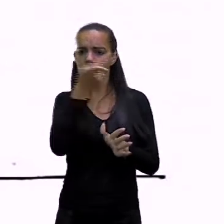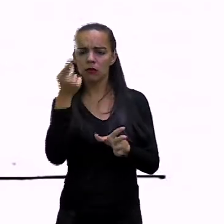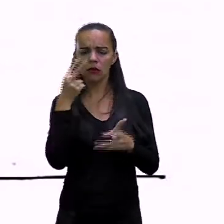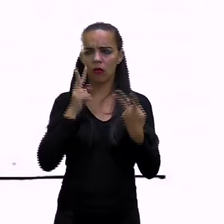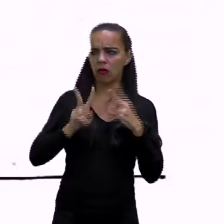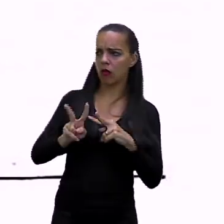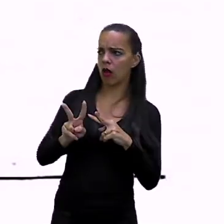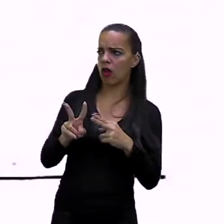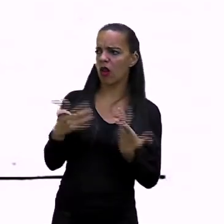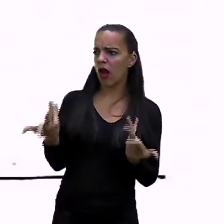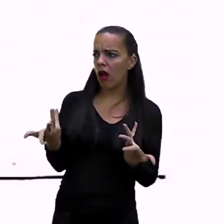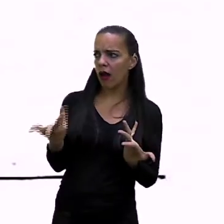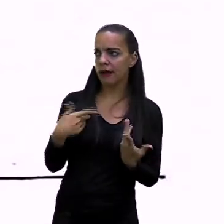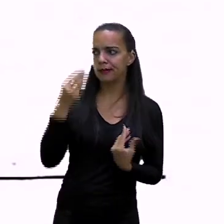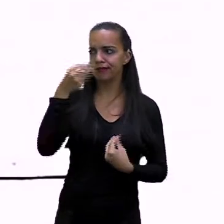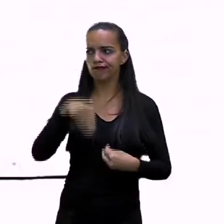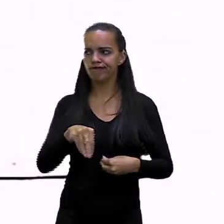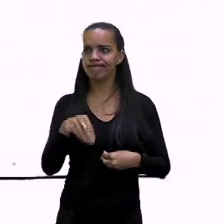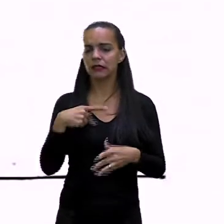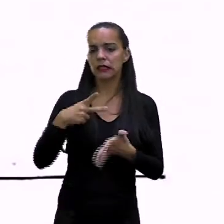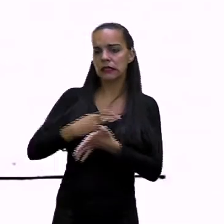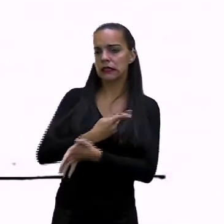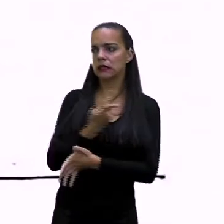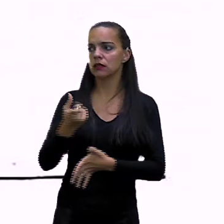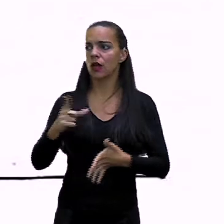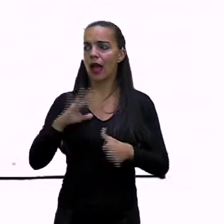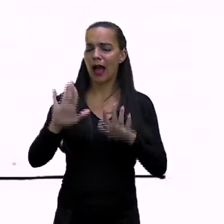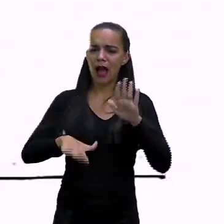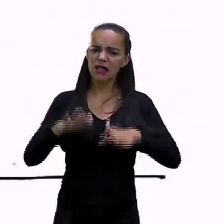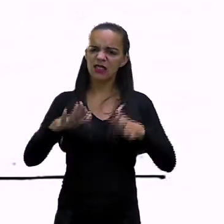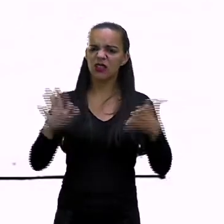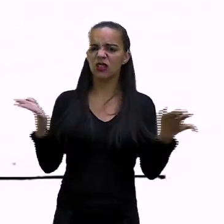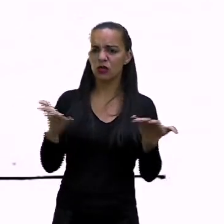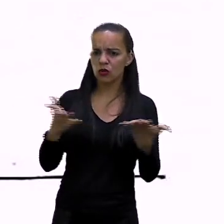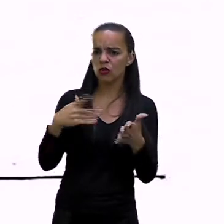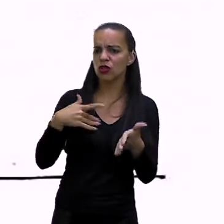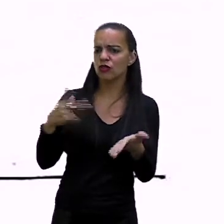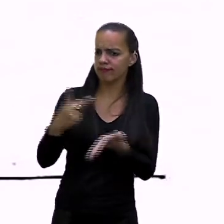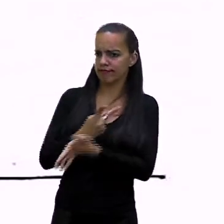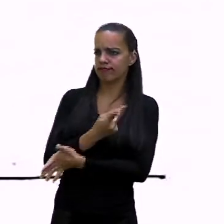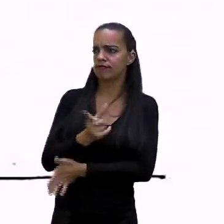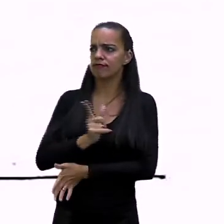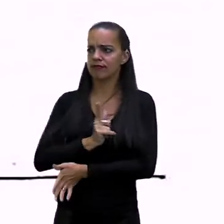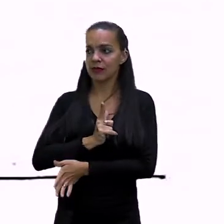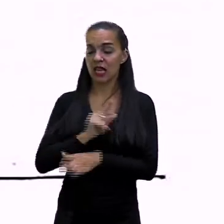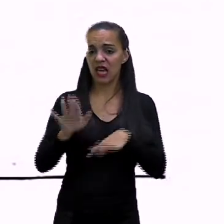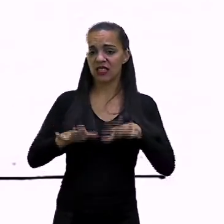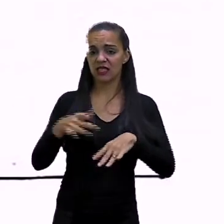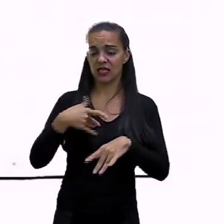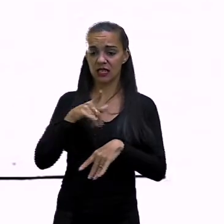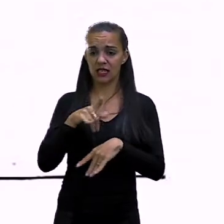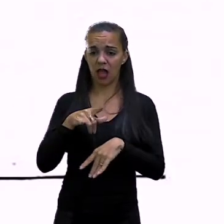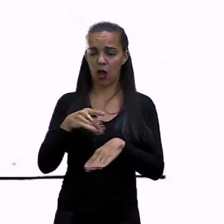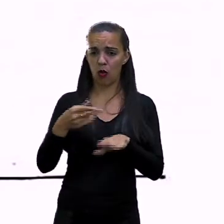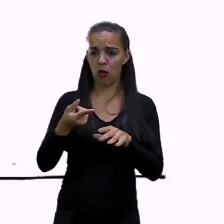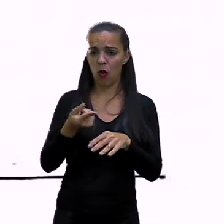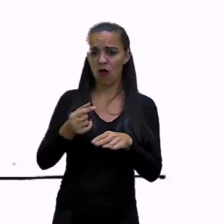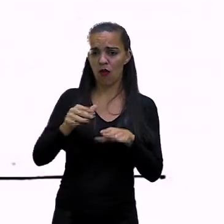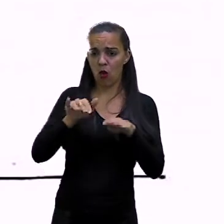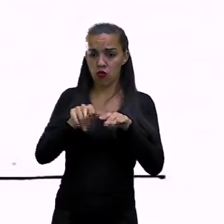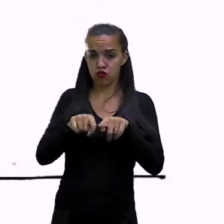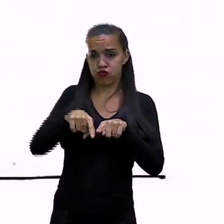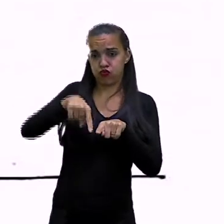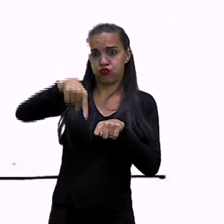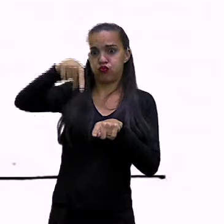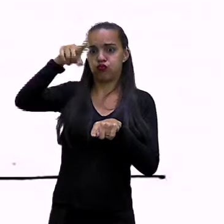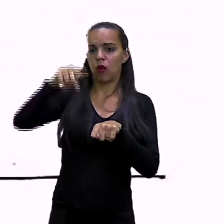entrava. E isso acontece até hoje quando a inflação ela está muito alta. Os preços das